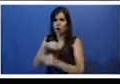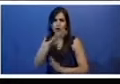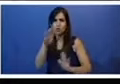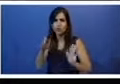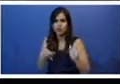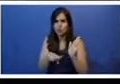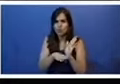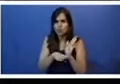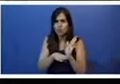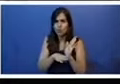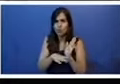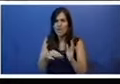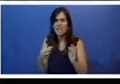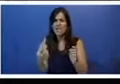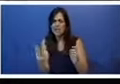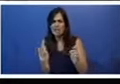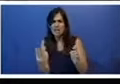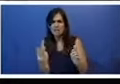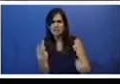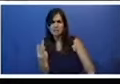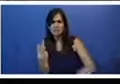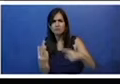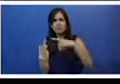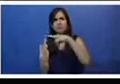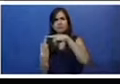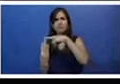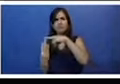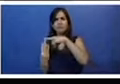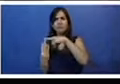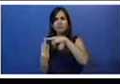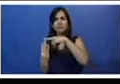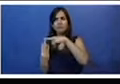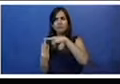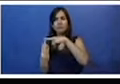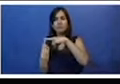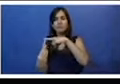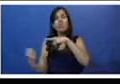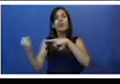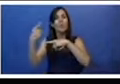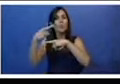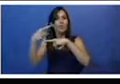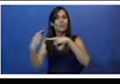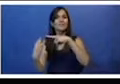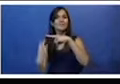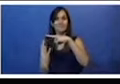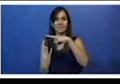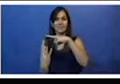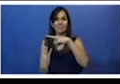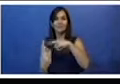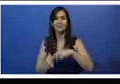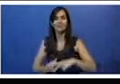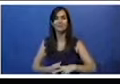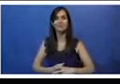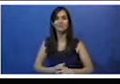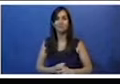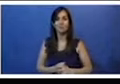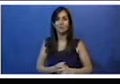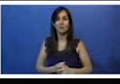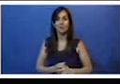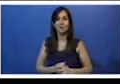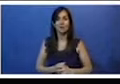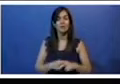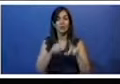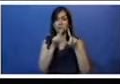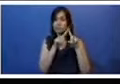em três partes cada triângulo representa 1/3 então o